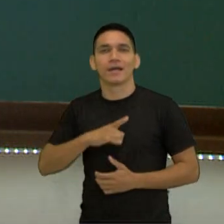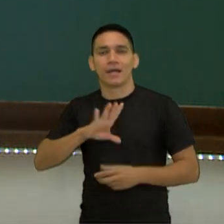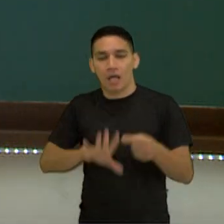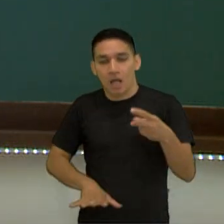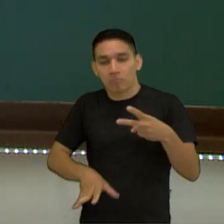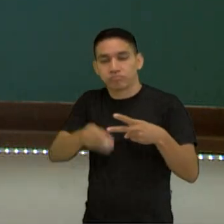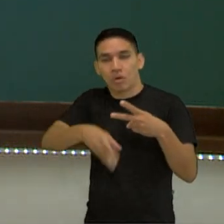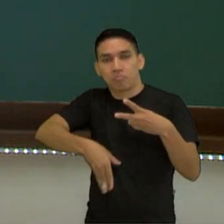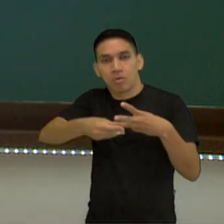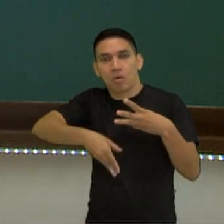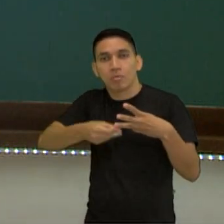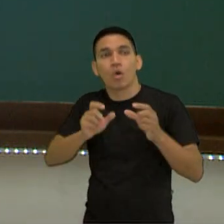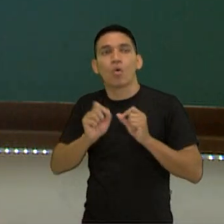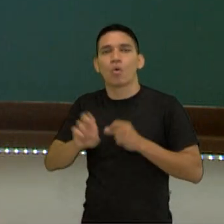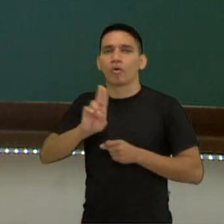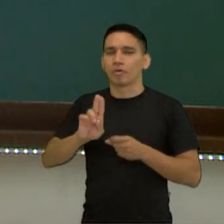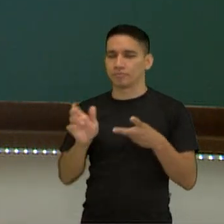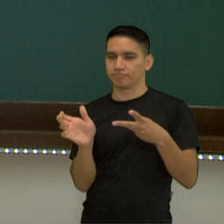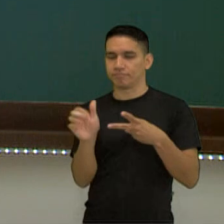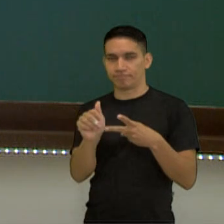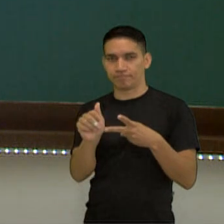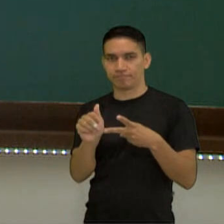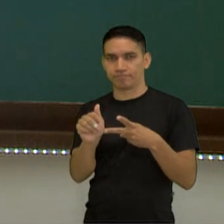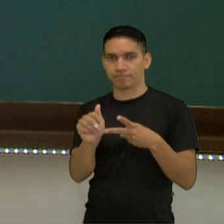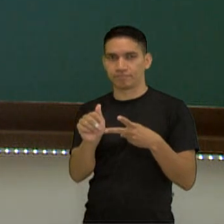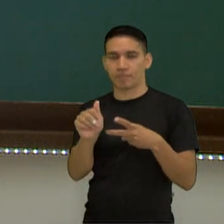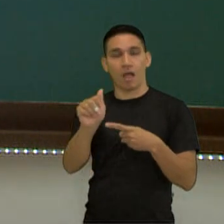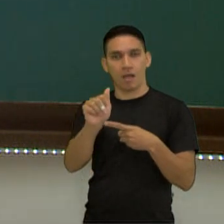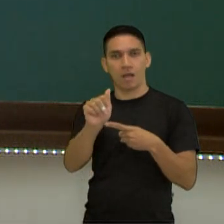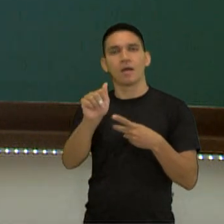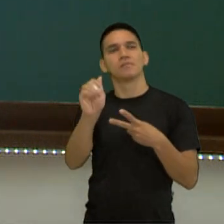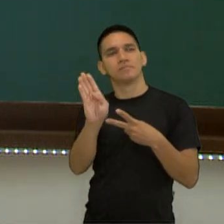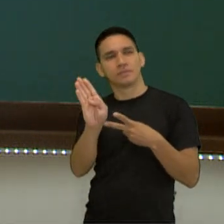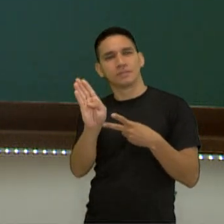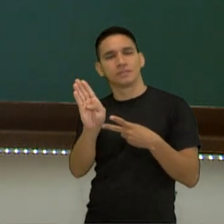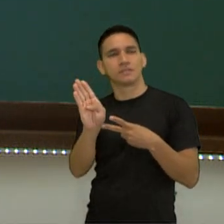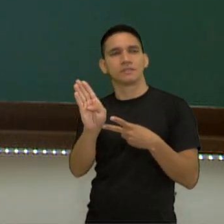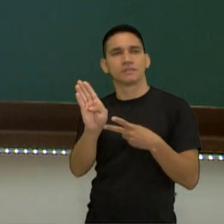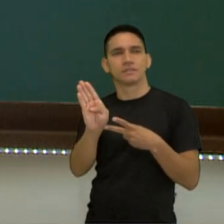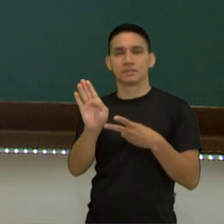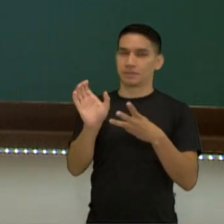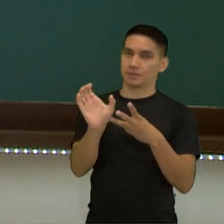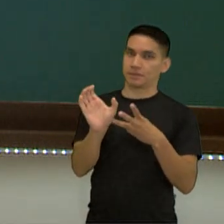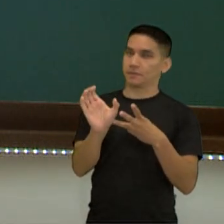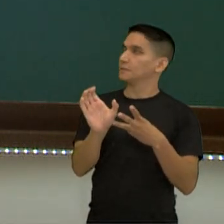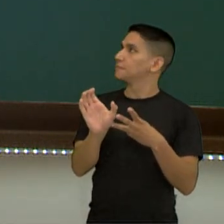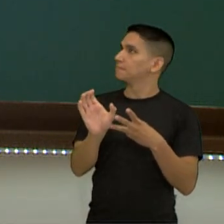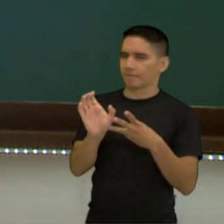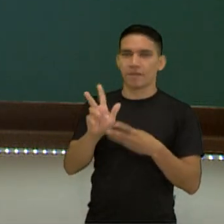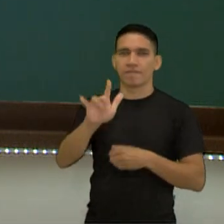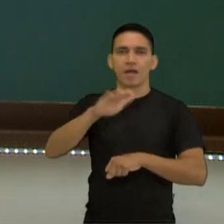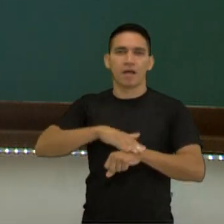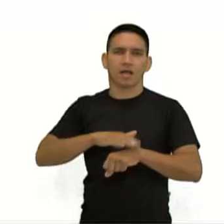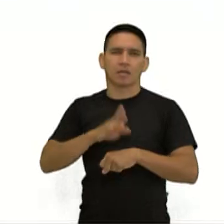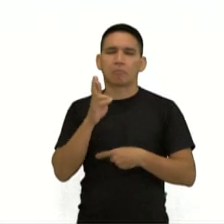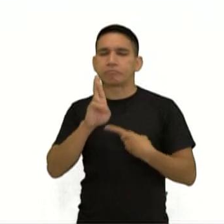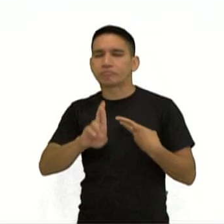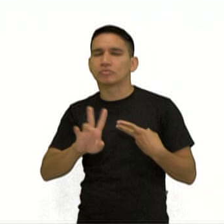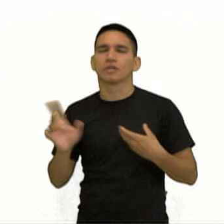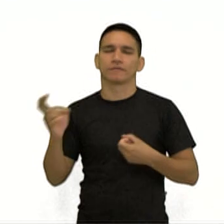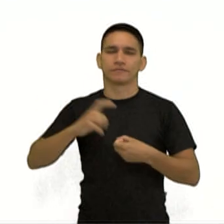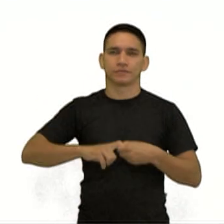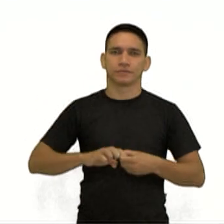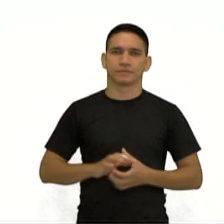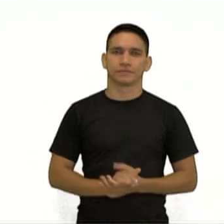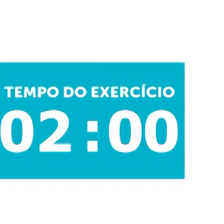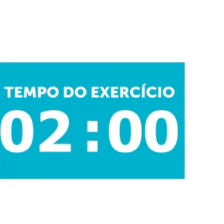preencher a nossa pergunta? Are they arriving? Is they arriving? Or is Stitch? Vou dar um tempinho para vocês responderem e a gente já